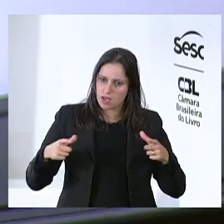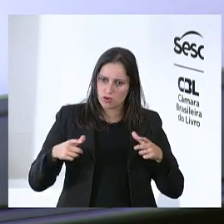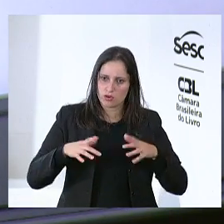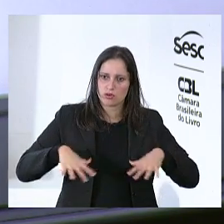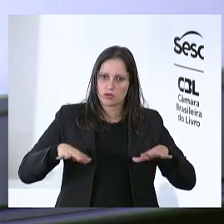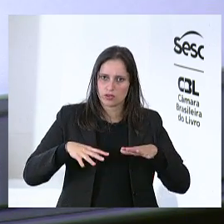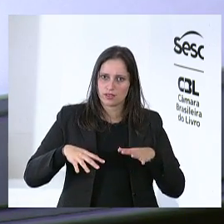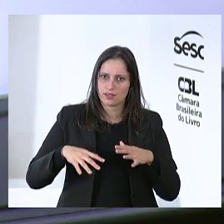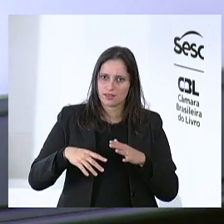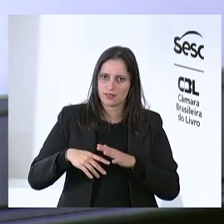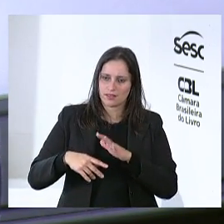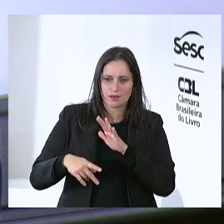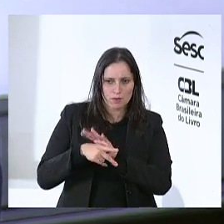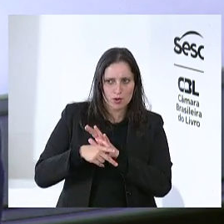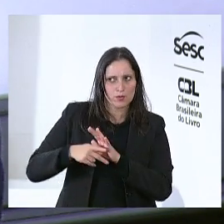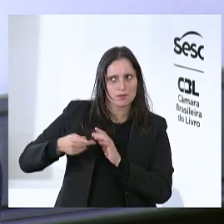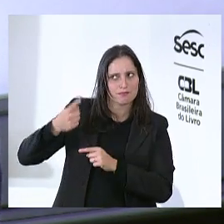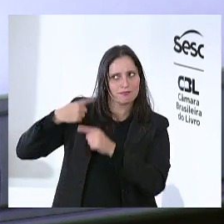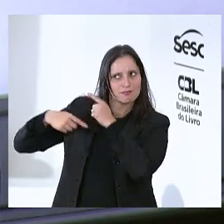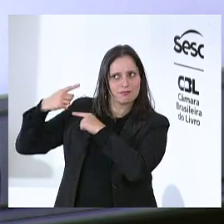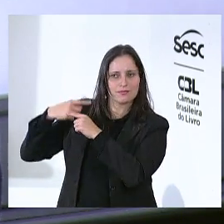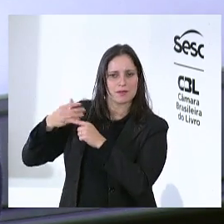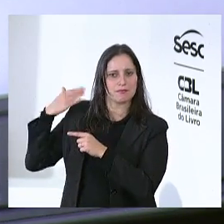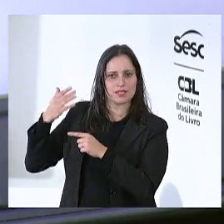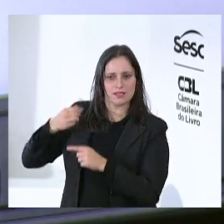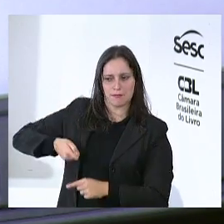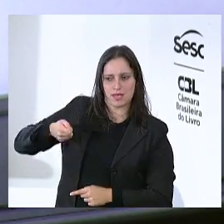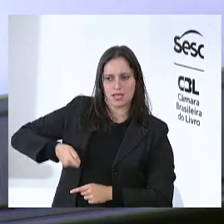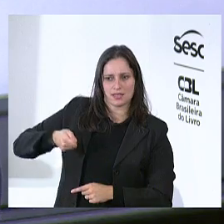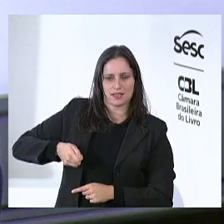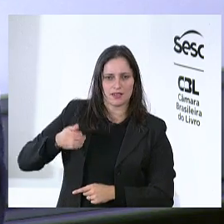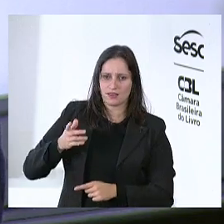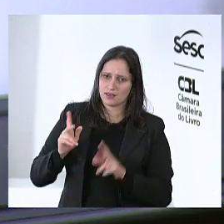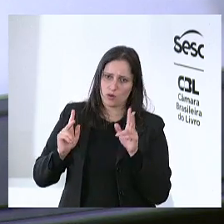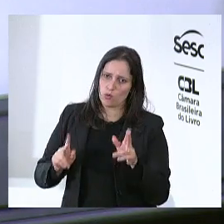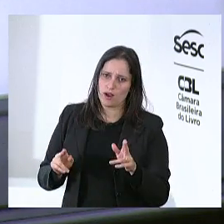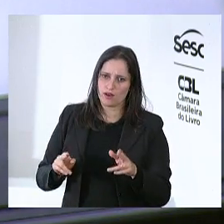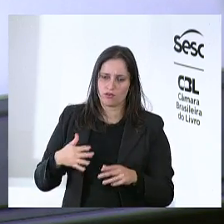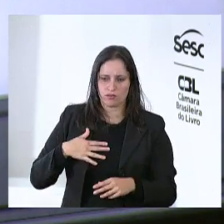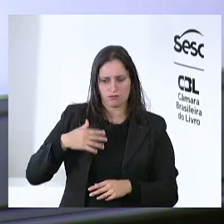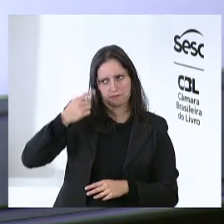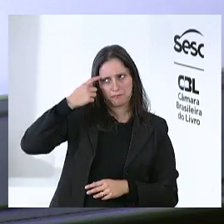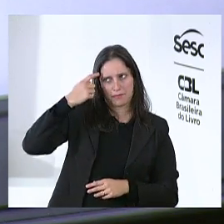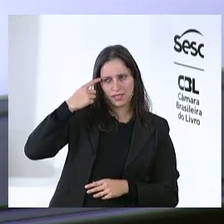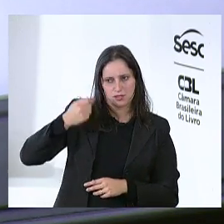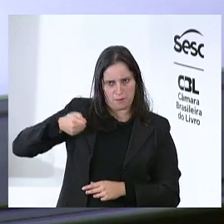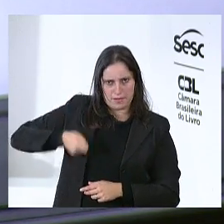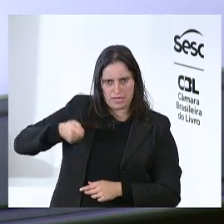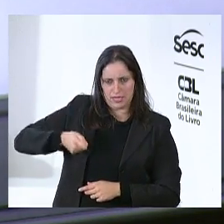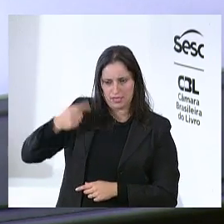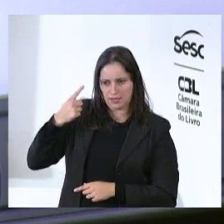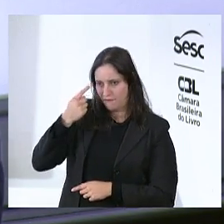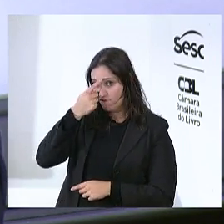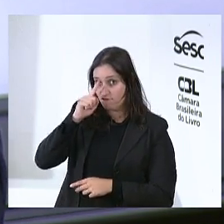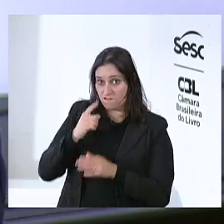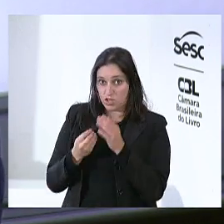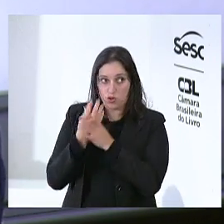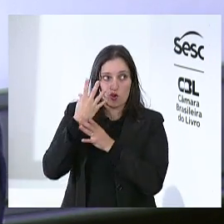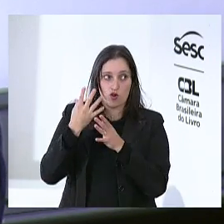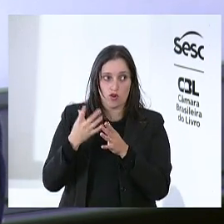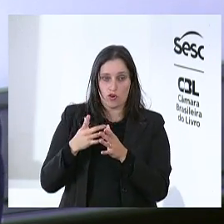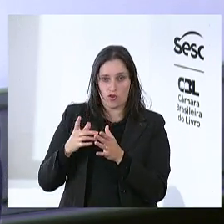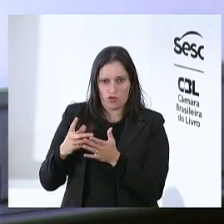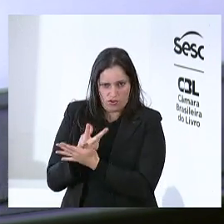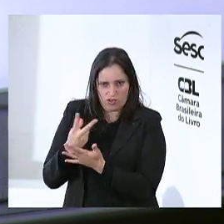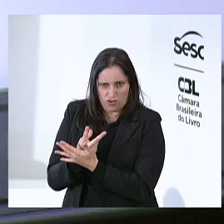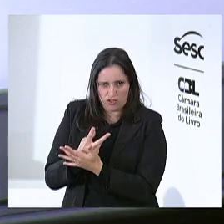daquele momento. Não quer dizer, eu também não acho que a ditadura tenha inventado a corrupção, mas ela abafou. Né? Aliás, não sei se vocês sabem, o